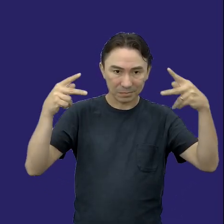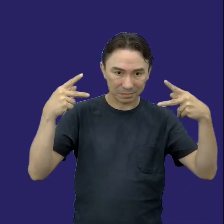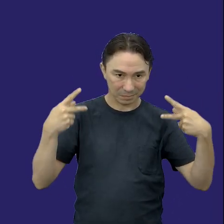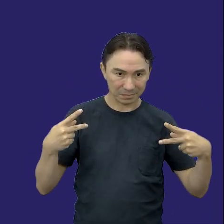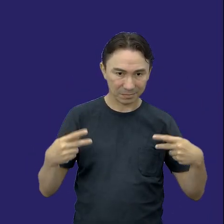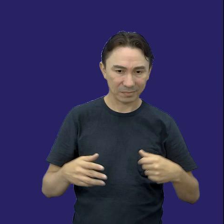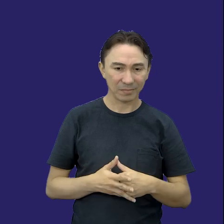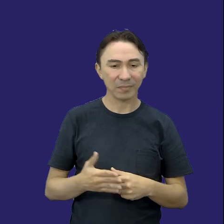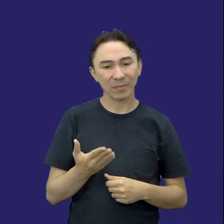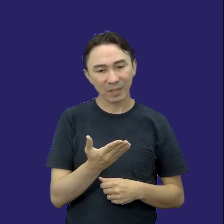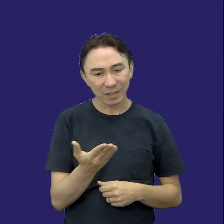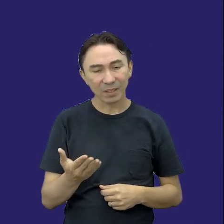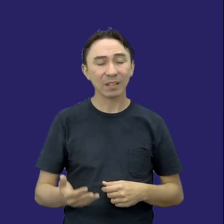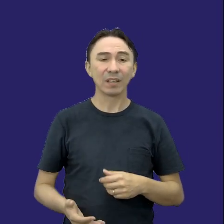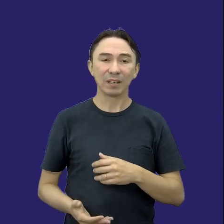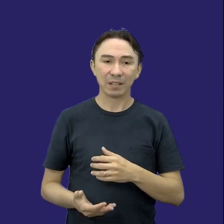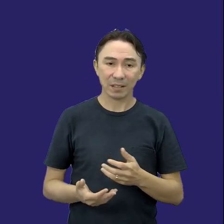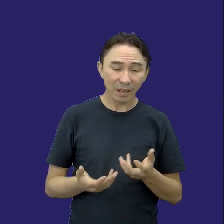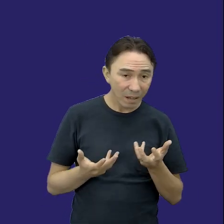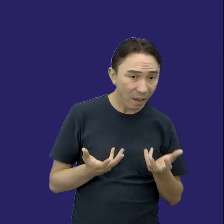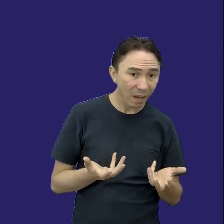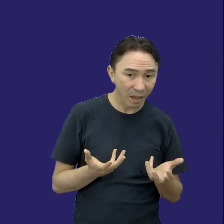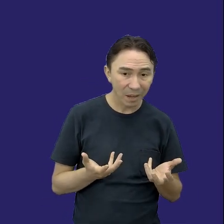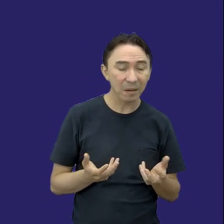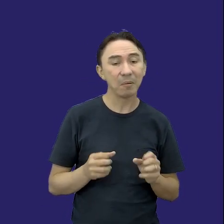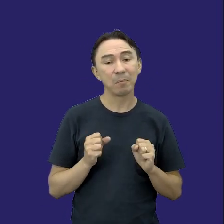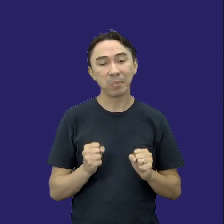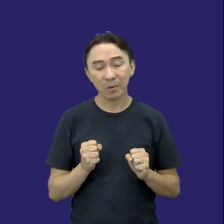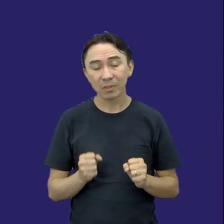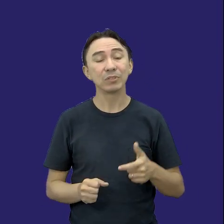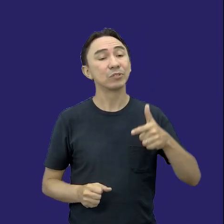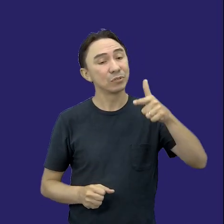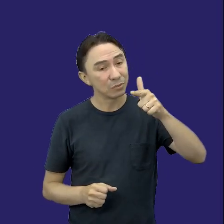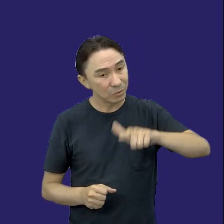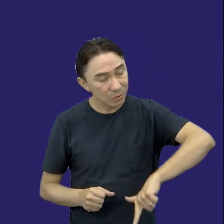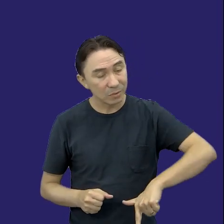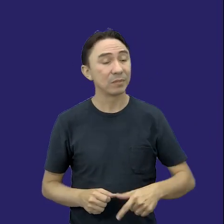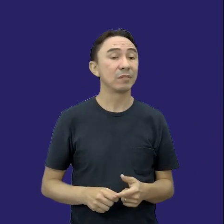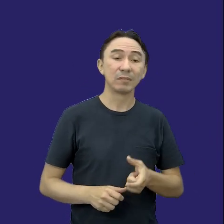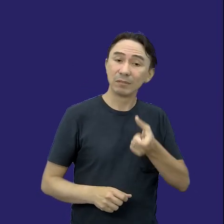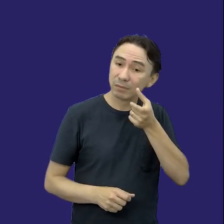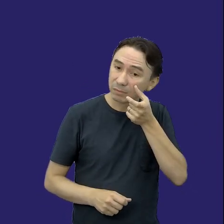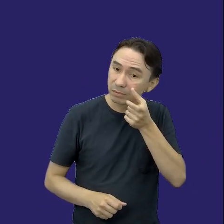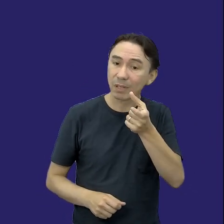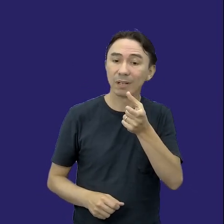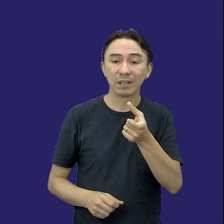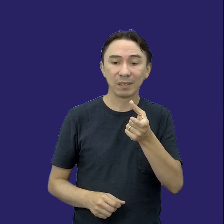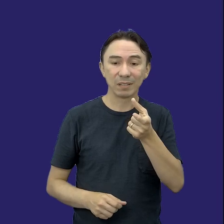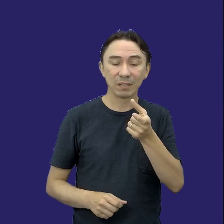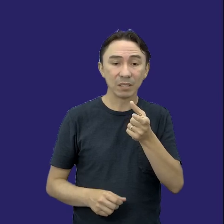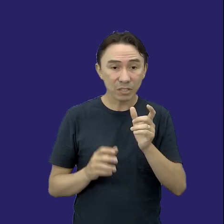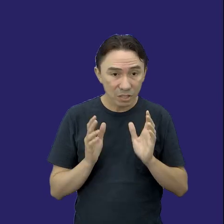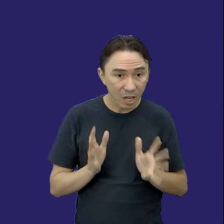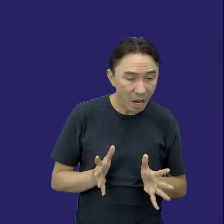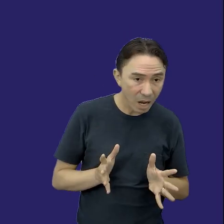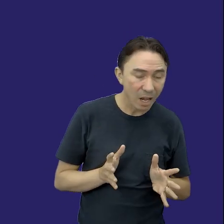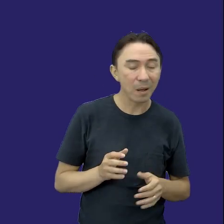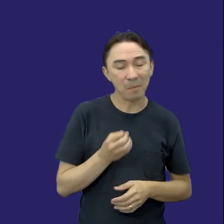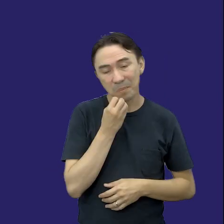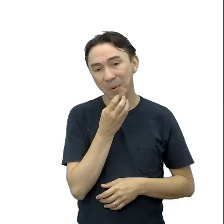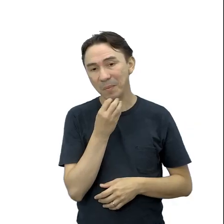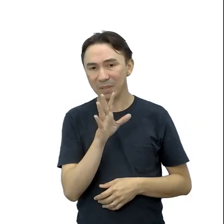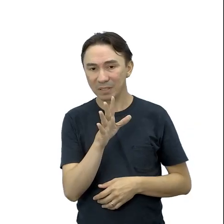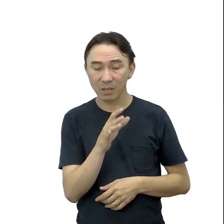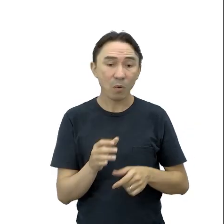ADPC, voltem a revisitar. Quem já revisitou, legal, né? Quem ainda não, faça uma